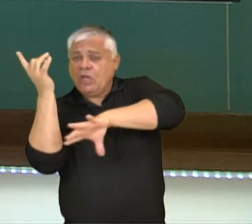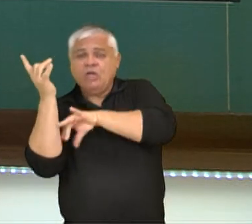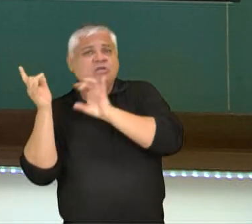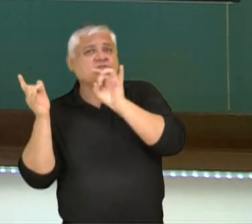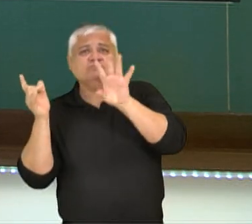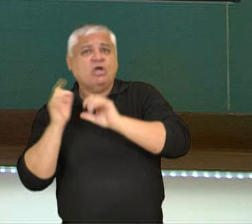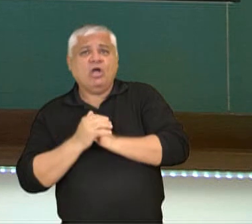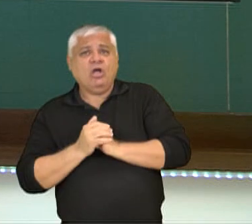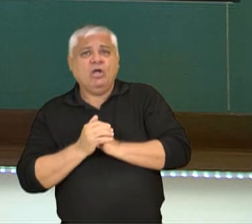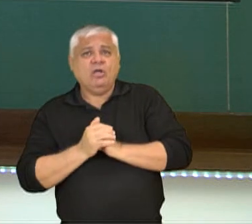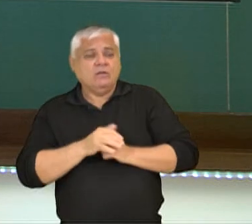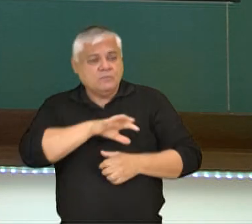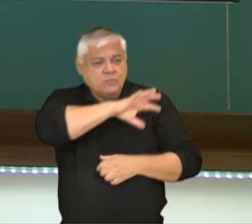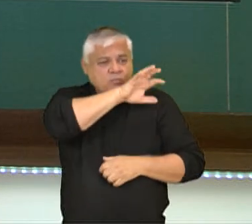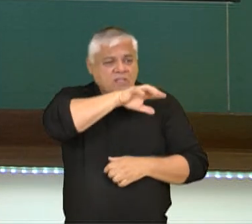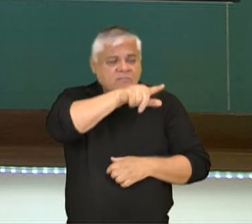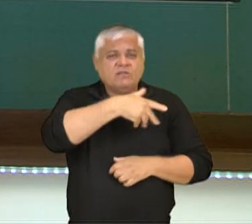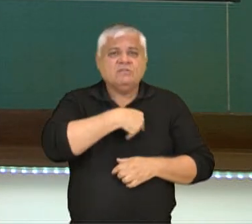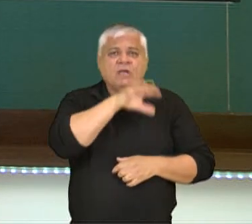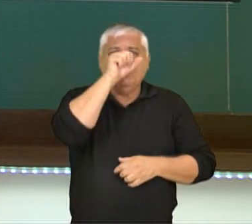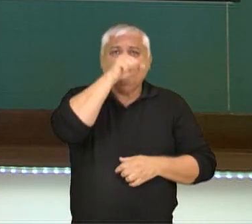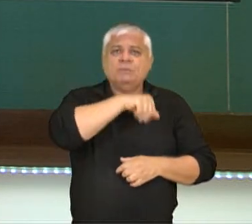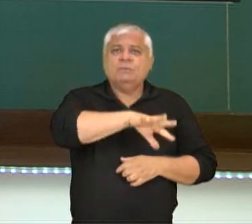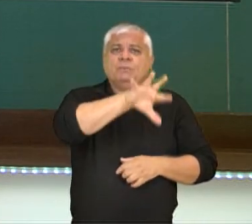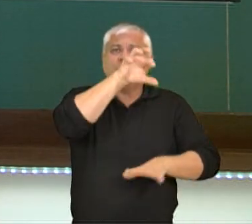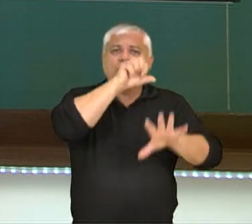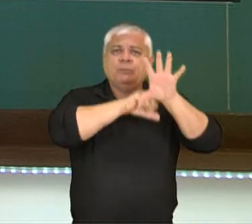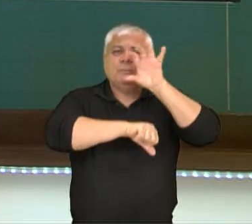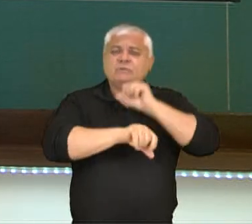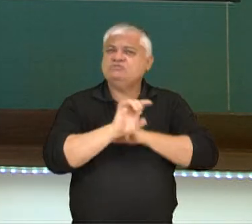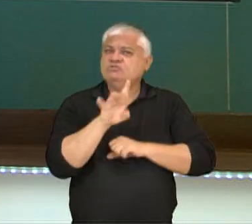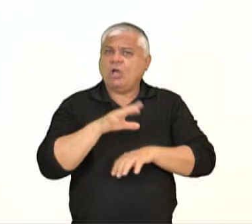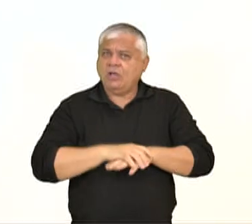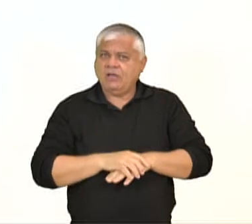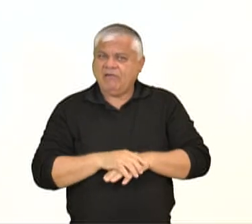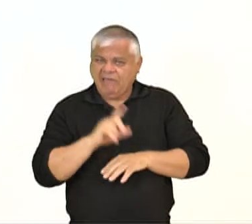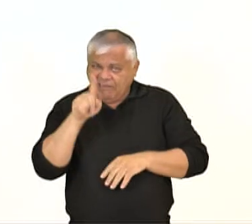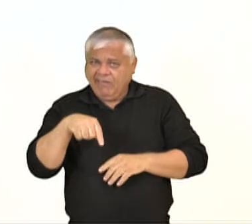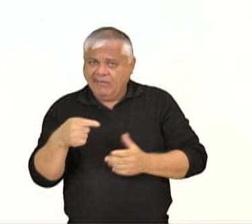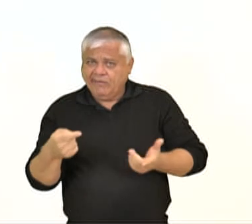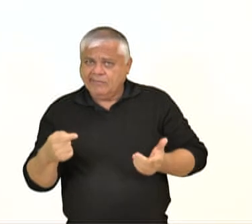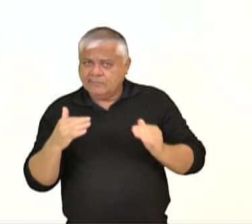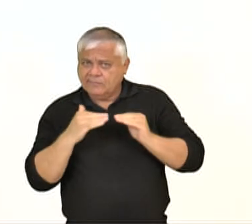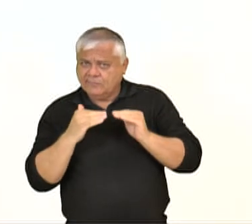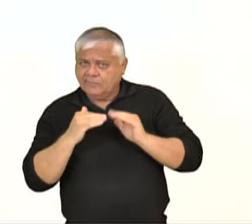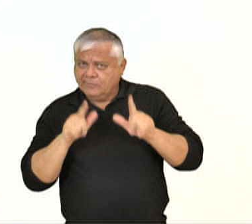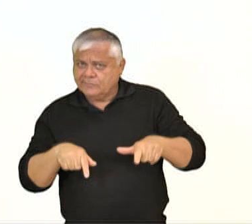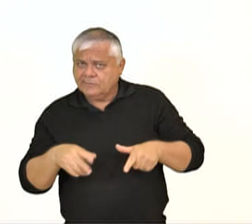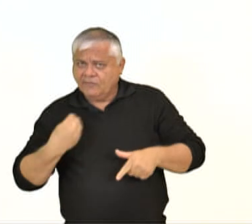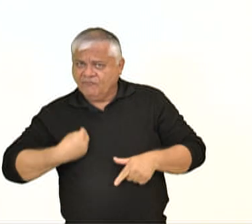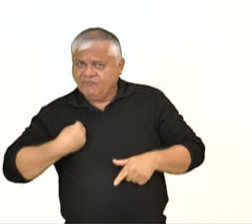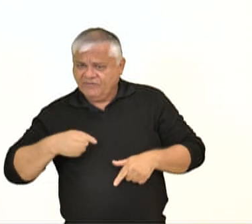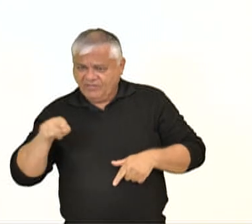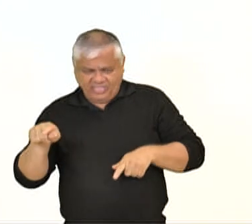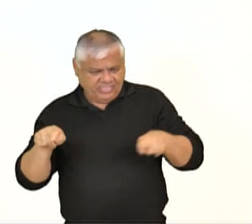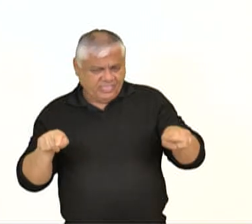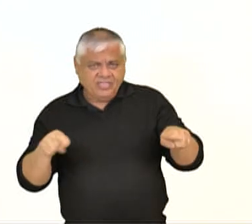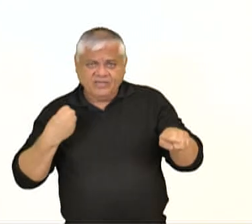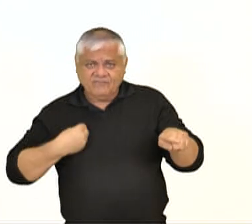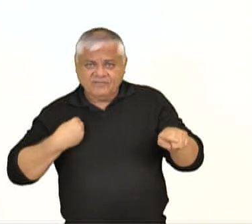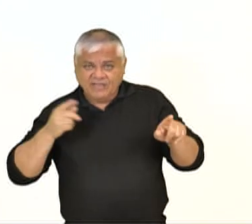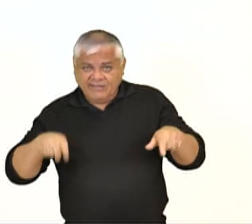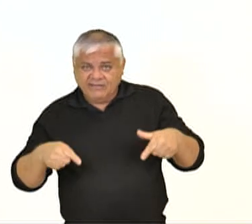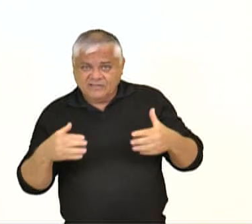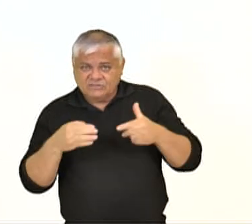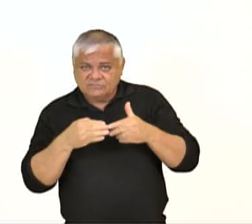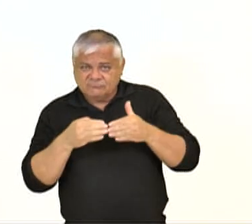a fotossíntese e os animais apenas respiram. Será? É assim que eles vivem, mãe, cada um do seu